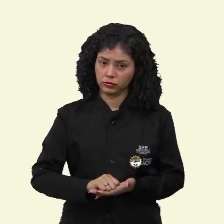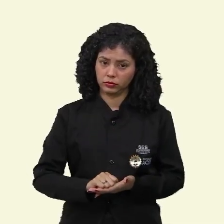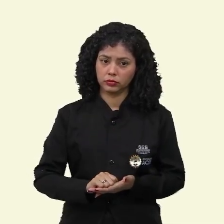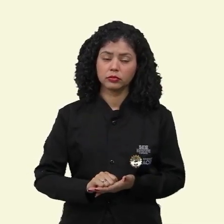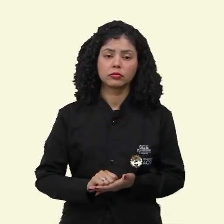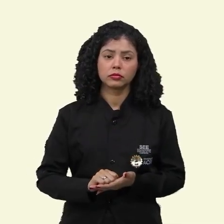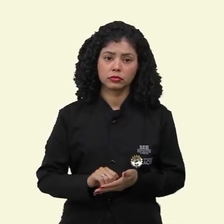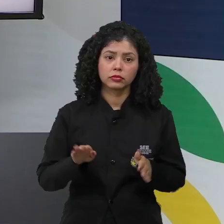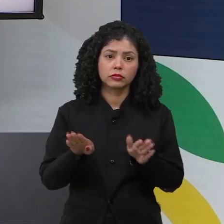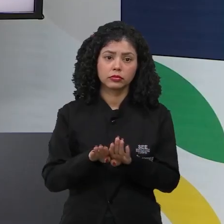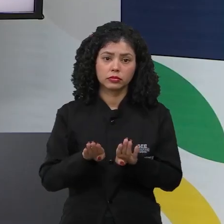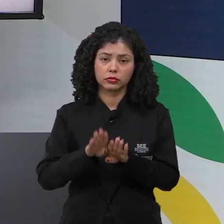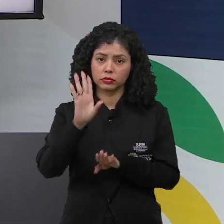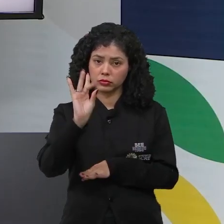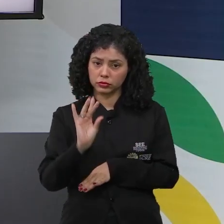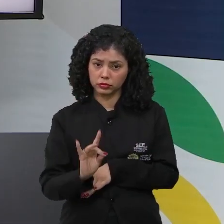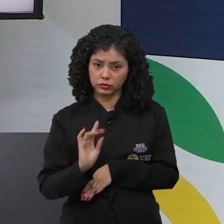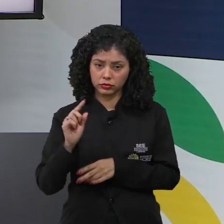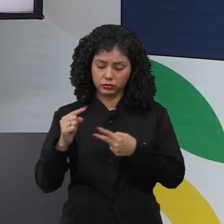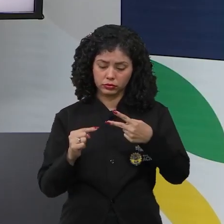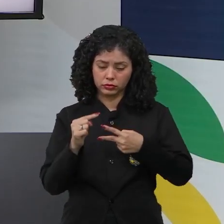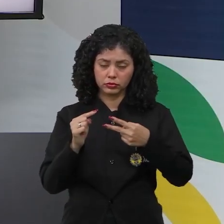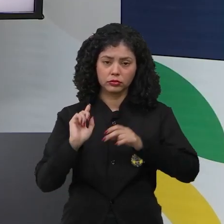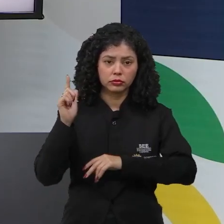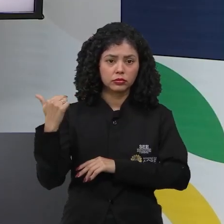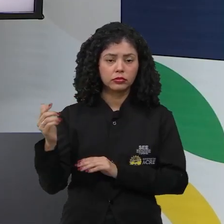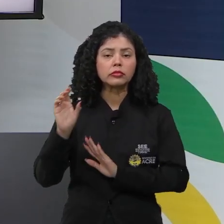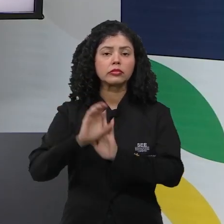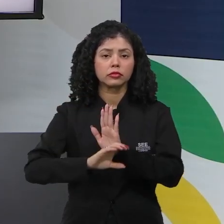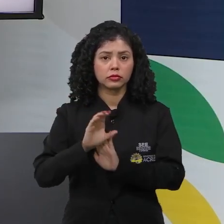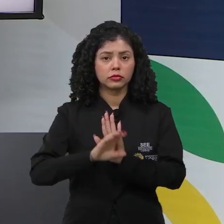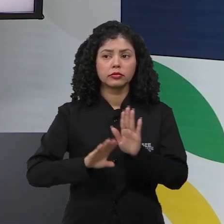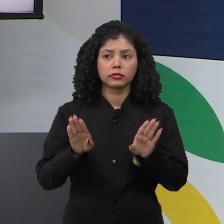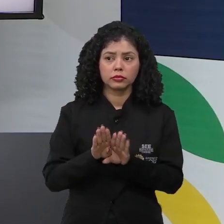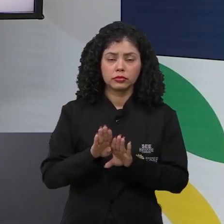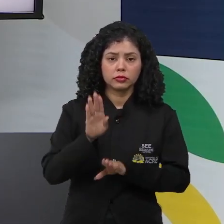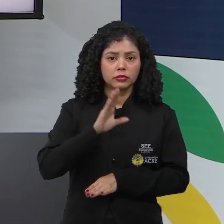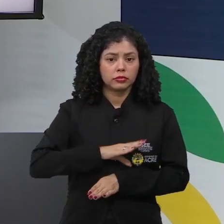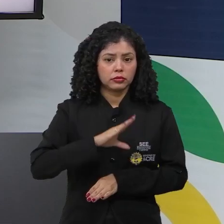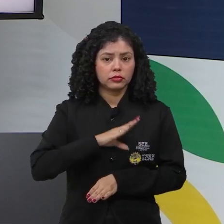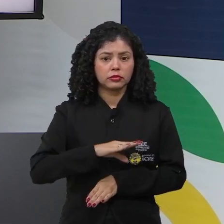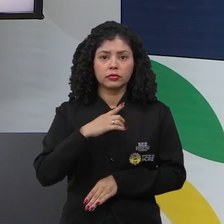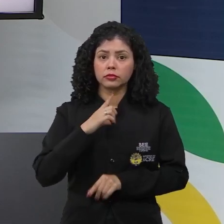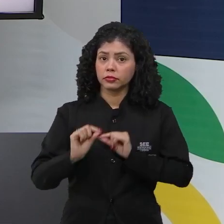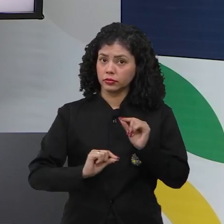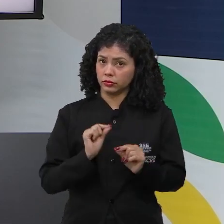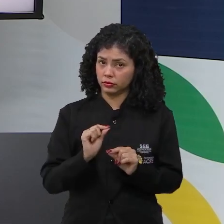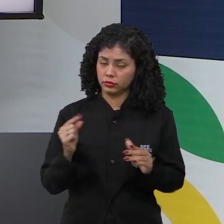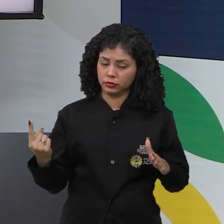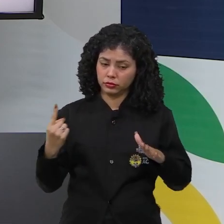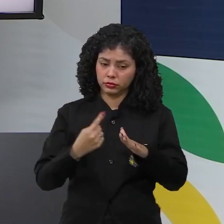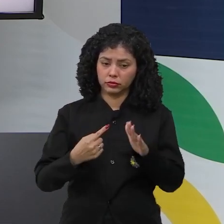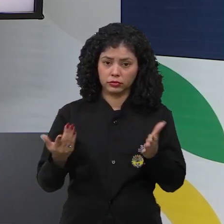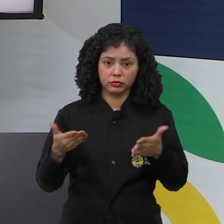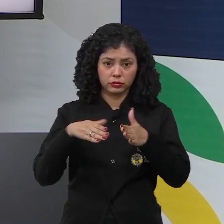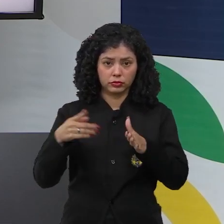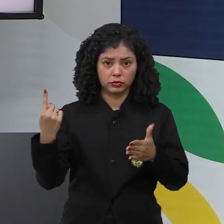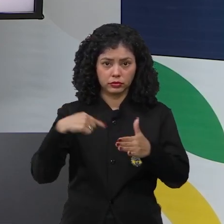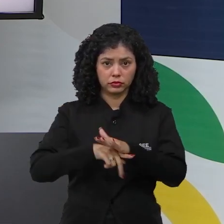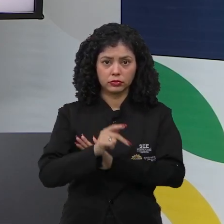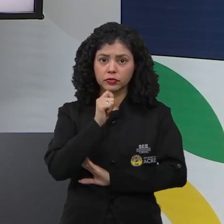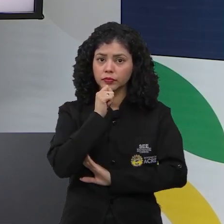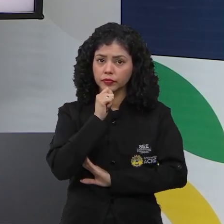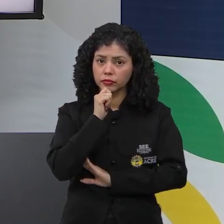gramática descritiva, outros conteúdos da língua portuguesa serão inseridos para que vocês